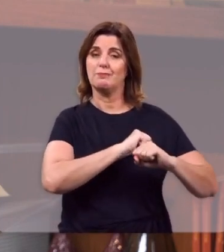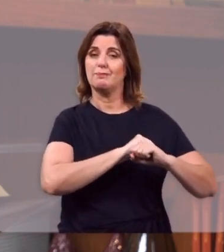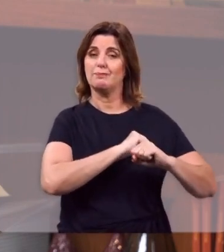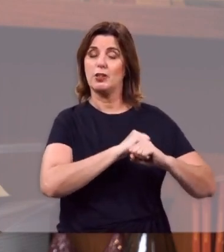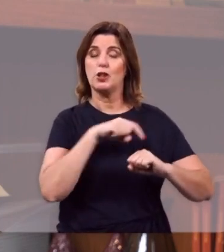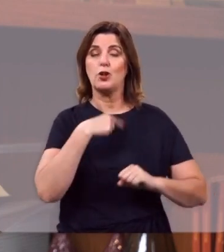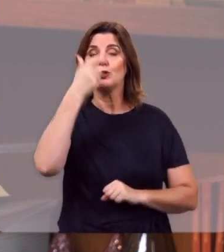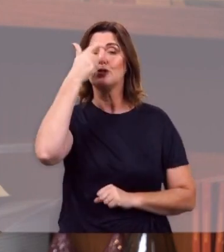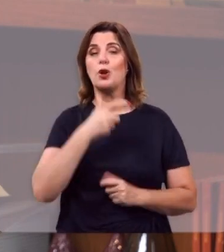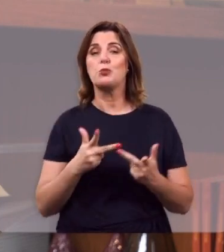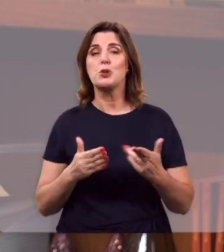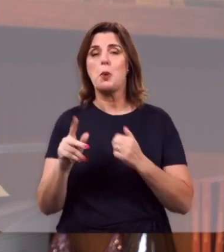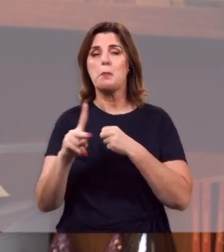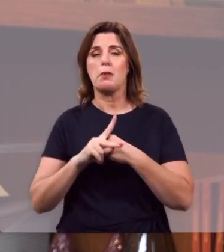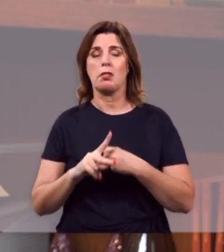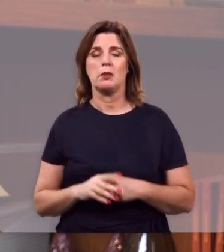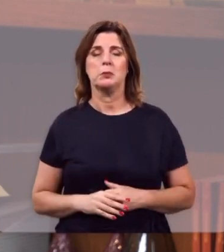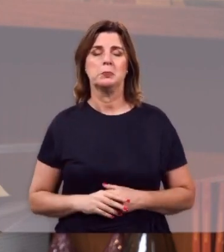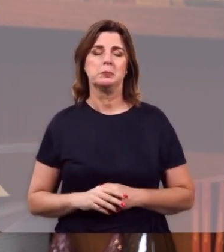somos Pedro.